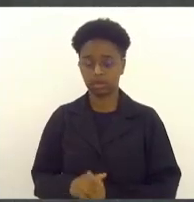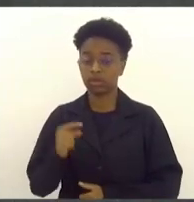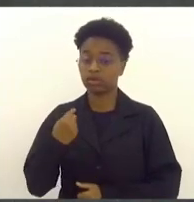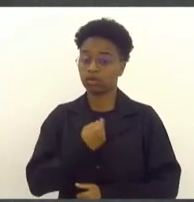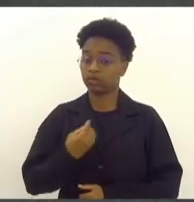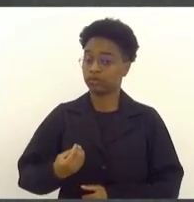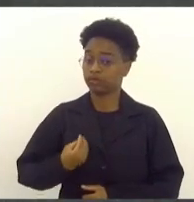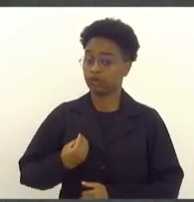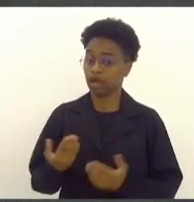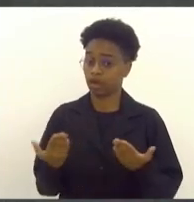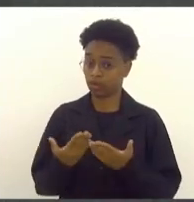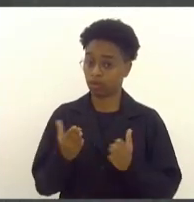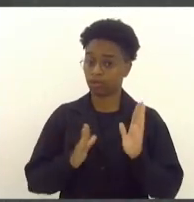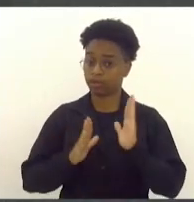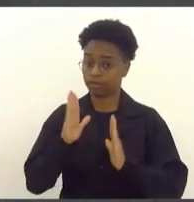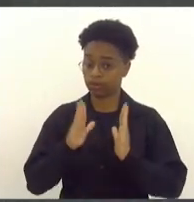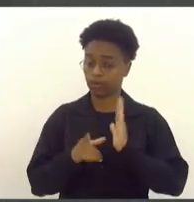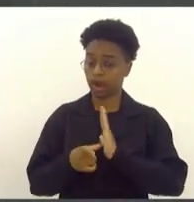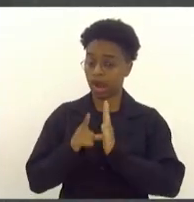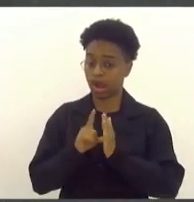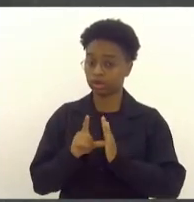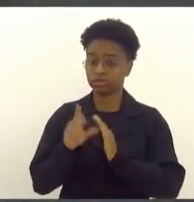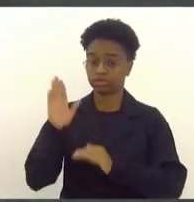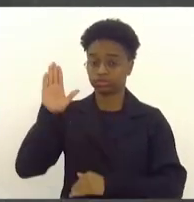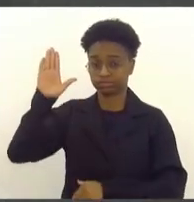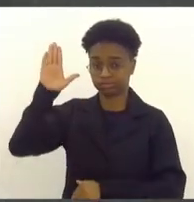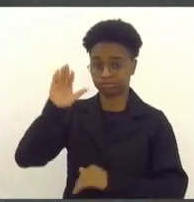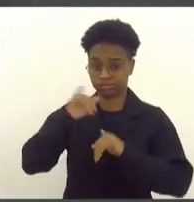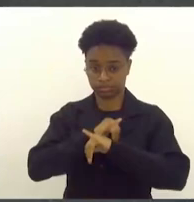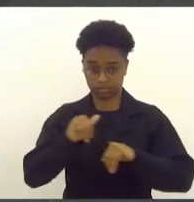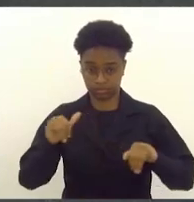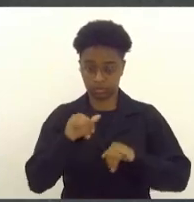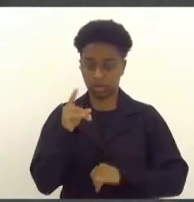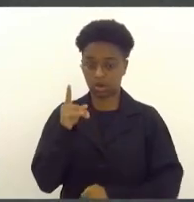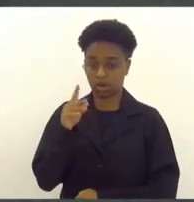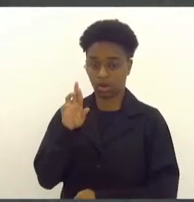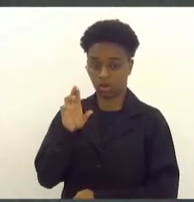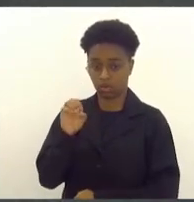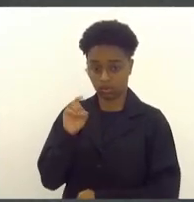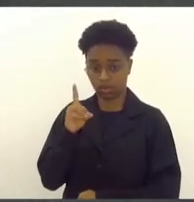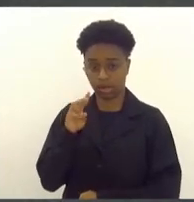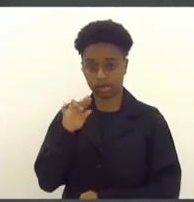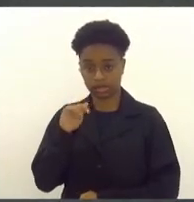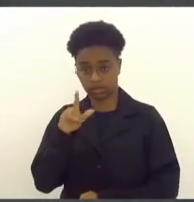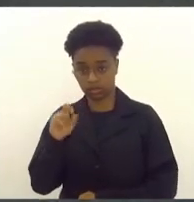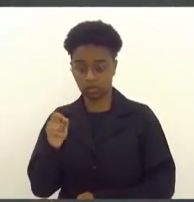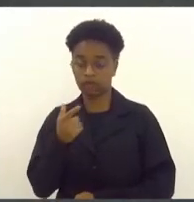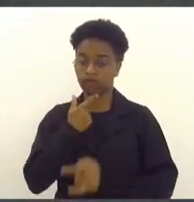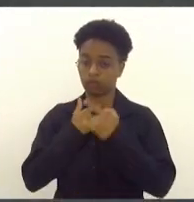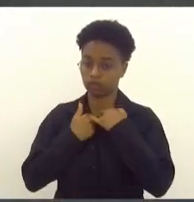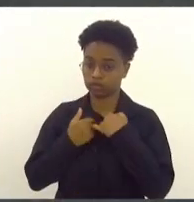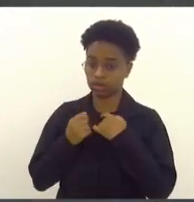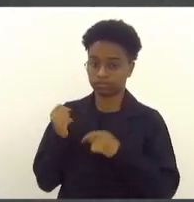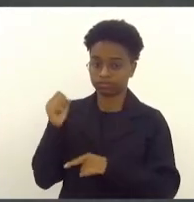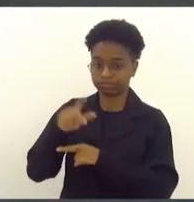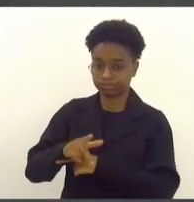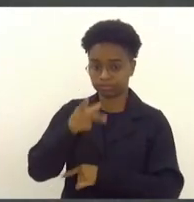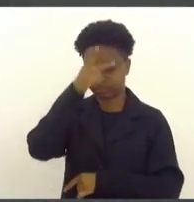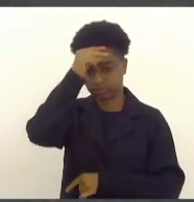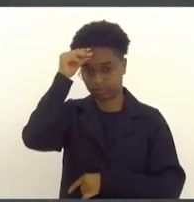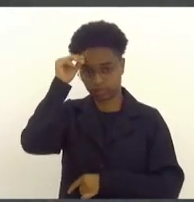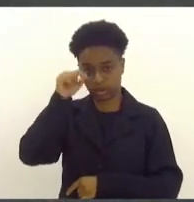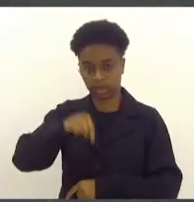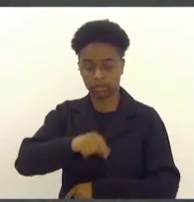vivendo um momento de campanha Rodrigo Amorim é pré-candidato a prefeito do Rio de Janeiro e